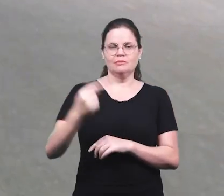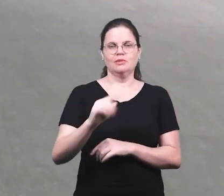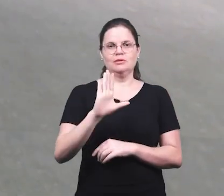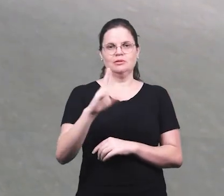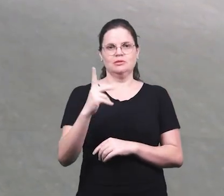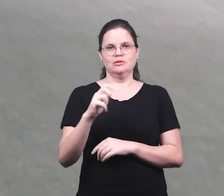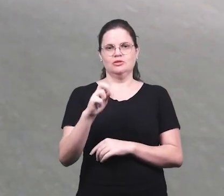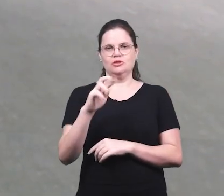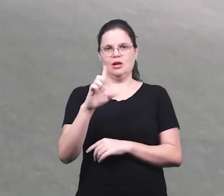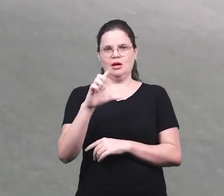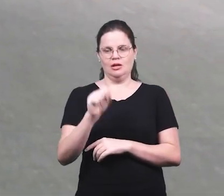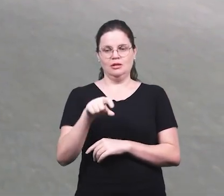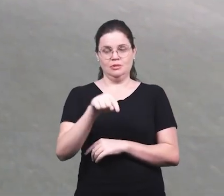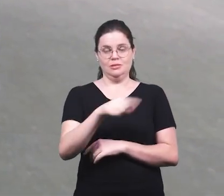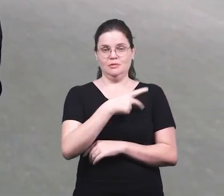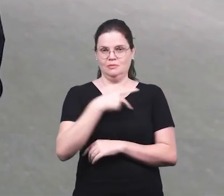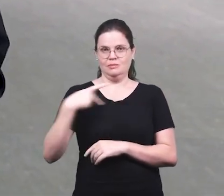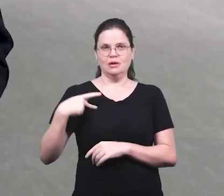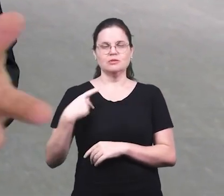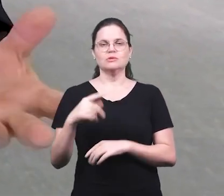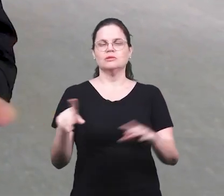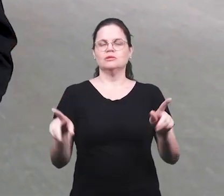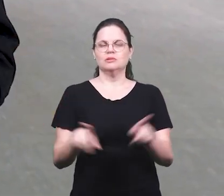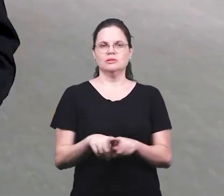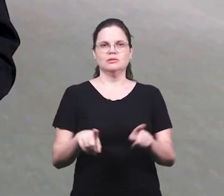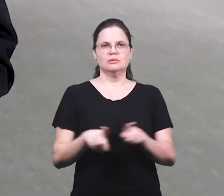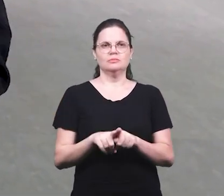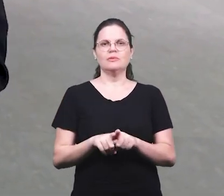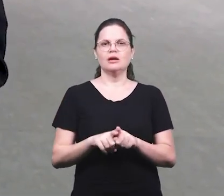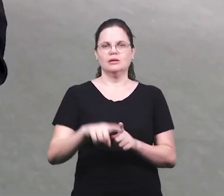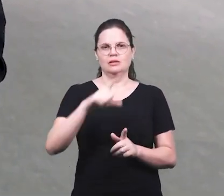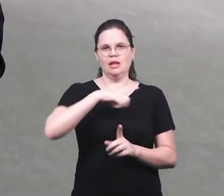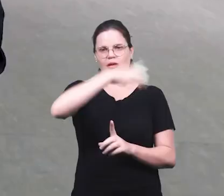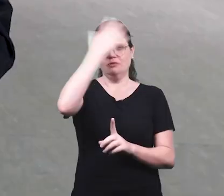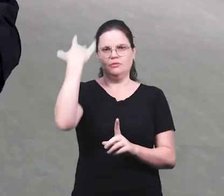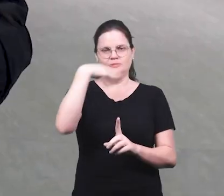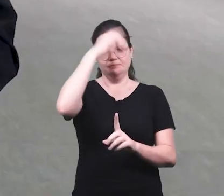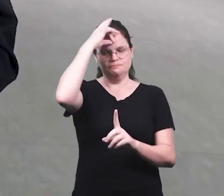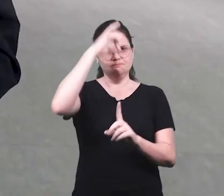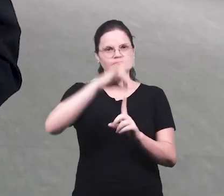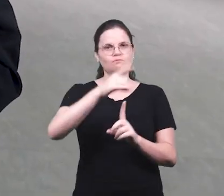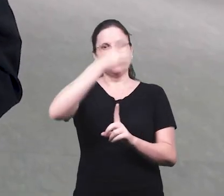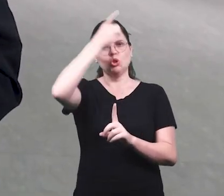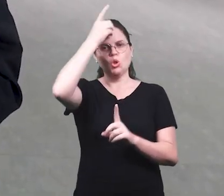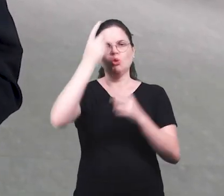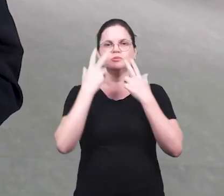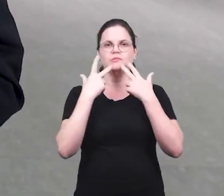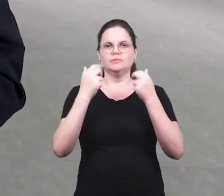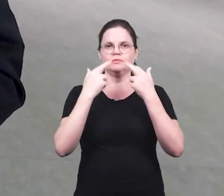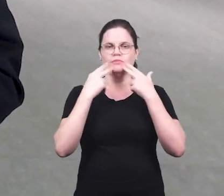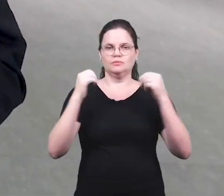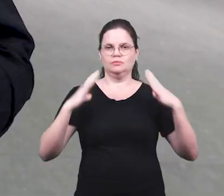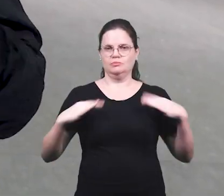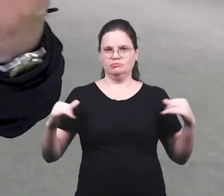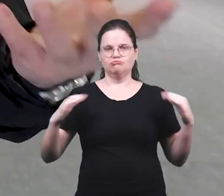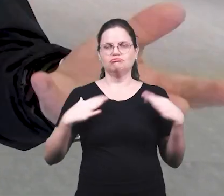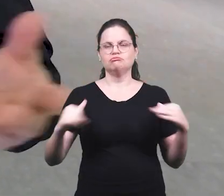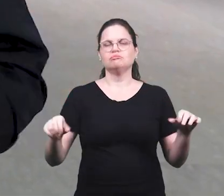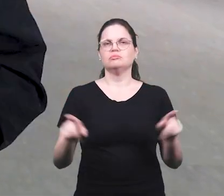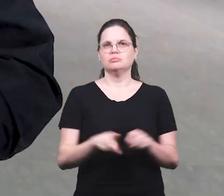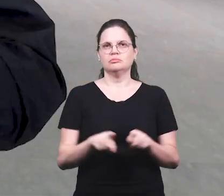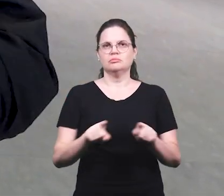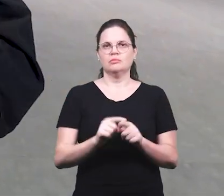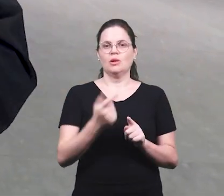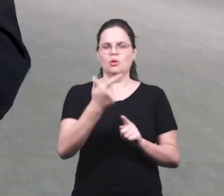Charles Parham, né, esse pastor, ele também foi batizado em línguas, batizado no